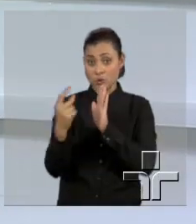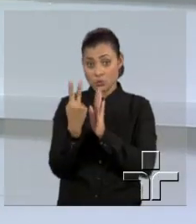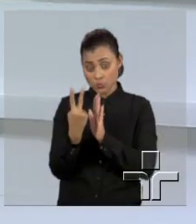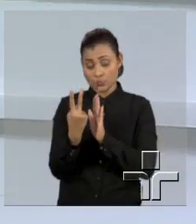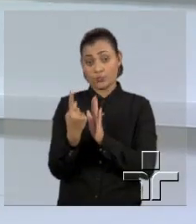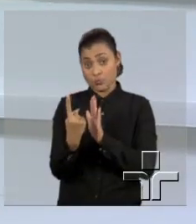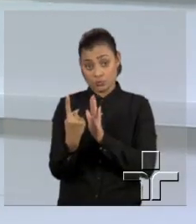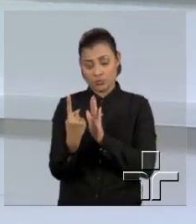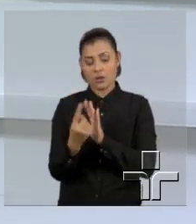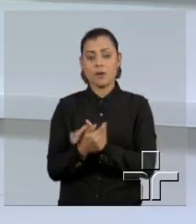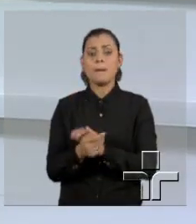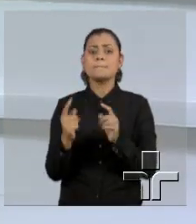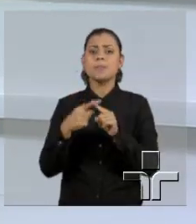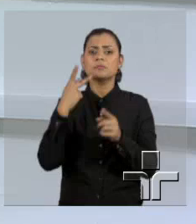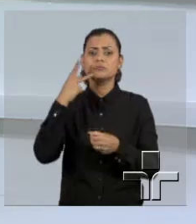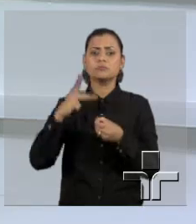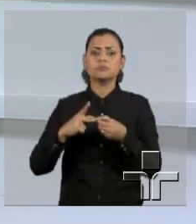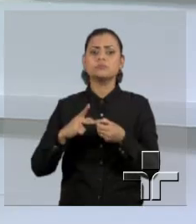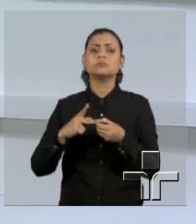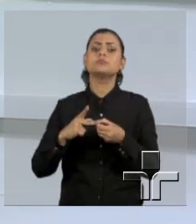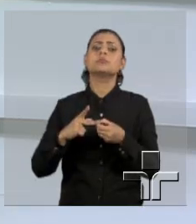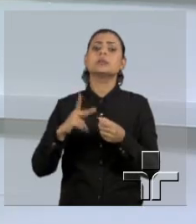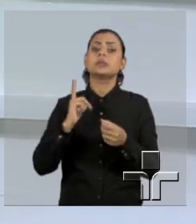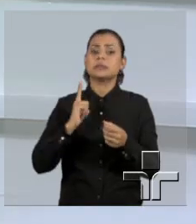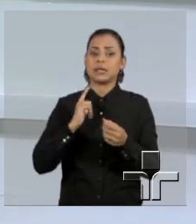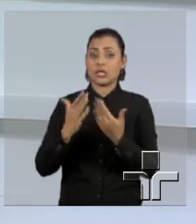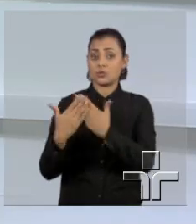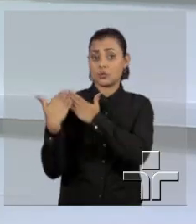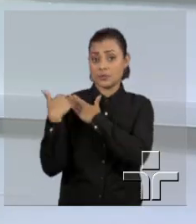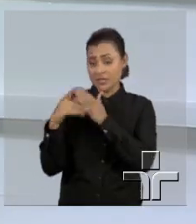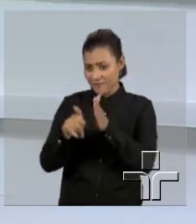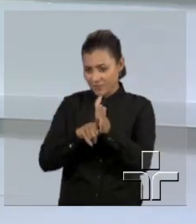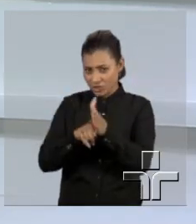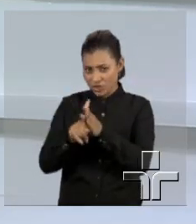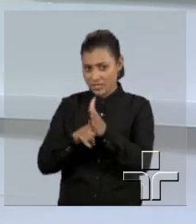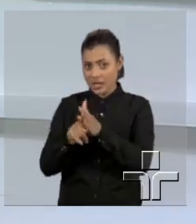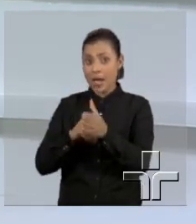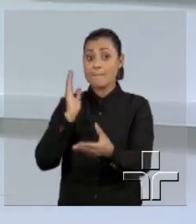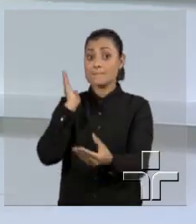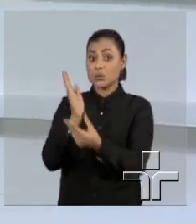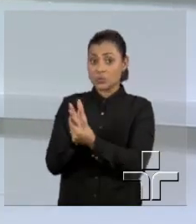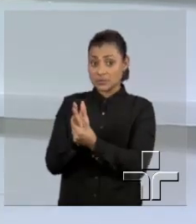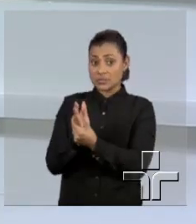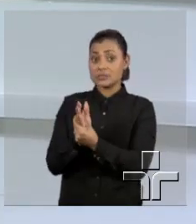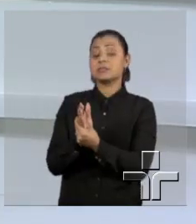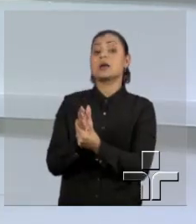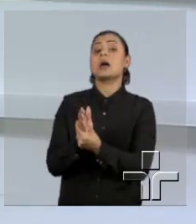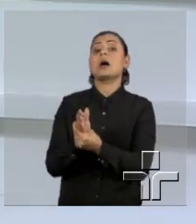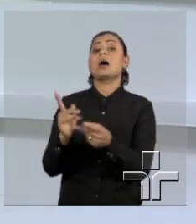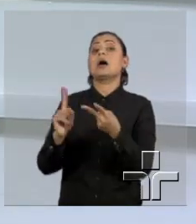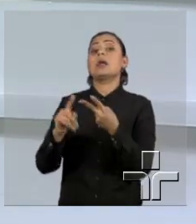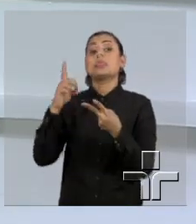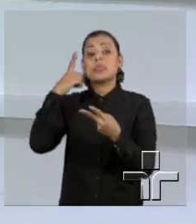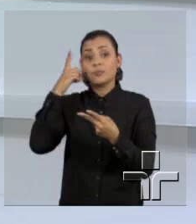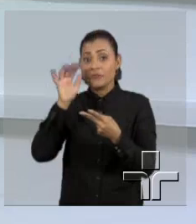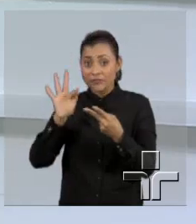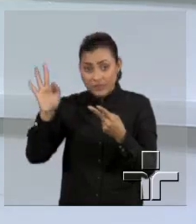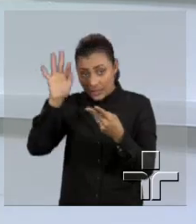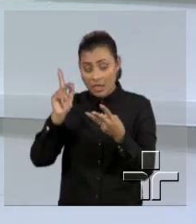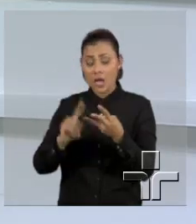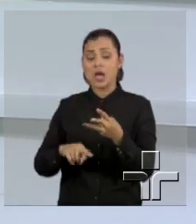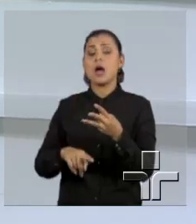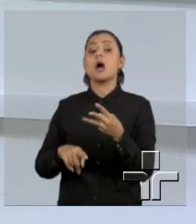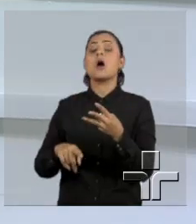Procurador-Geral da República é quem tem atribuição para investigar e processar o presidente da República, deputados federais, senadores